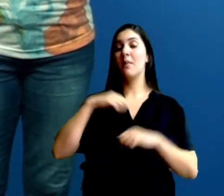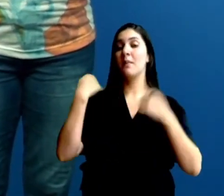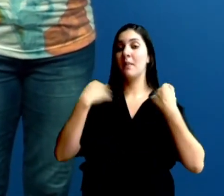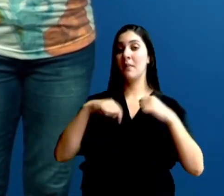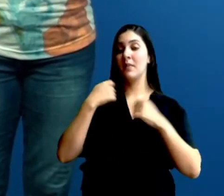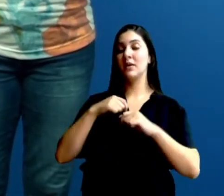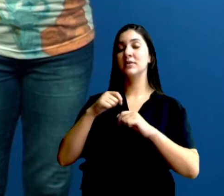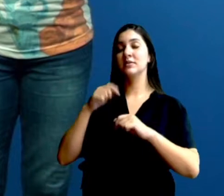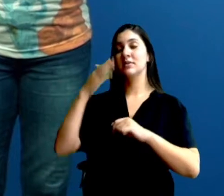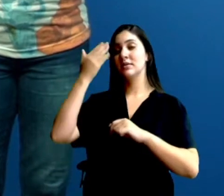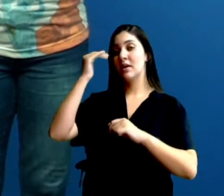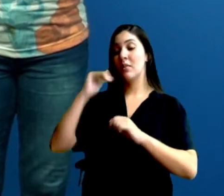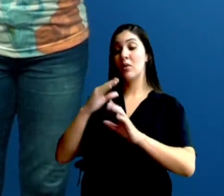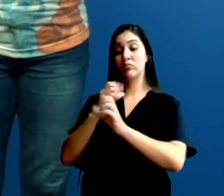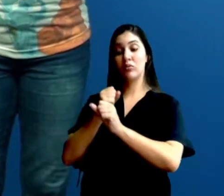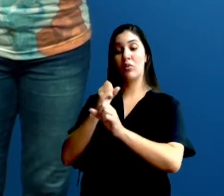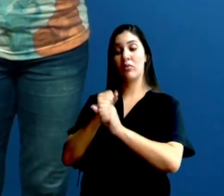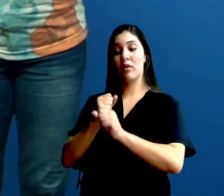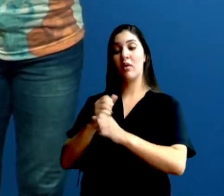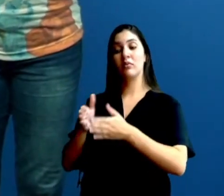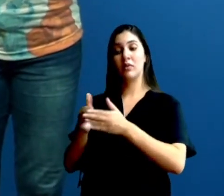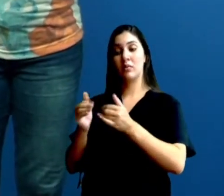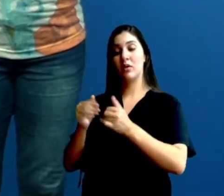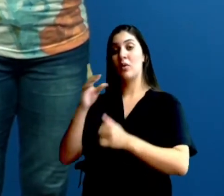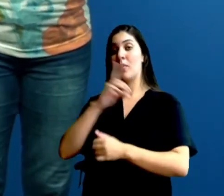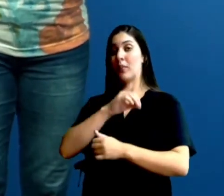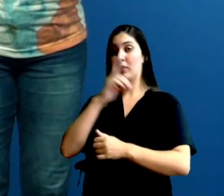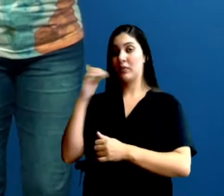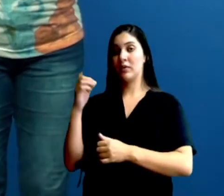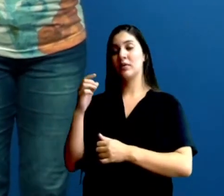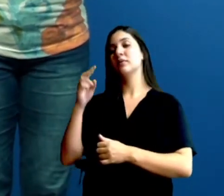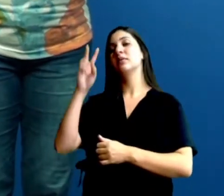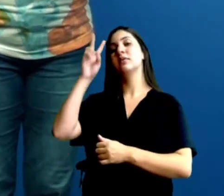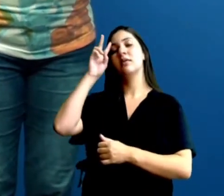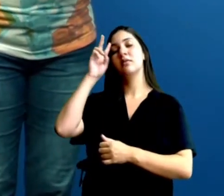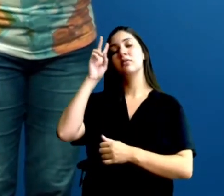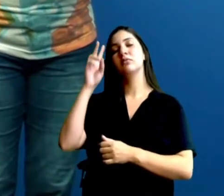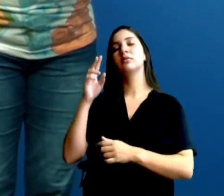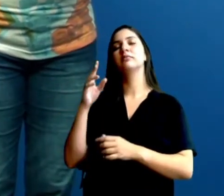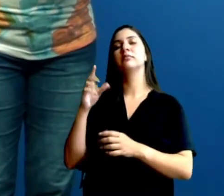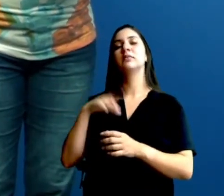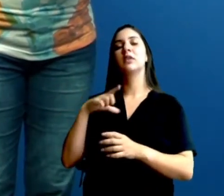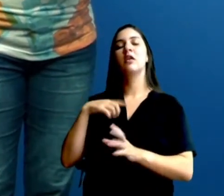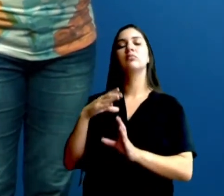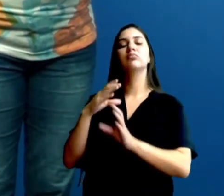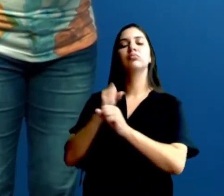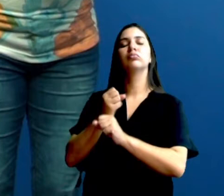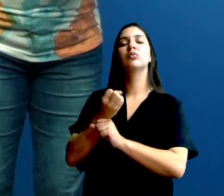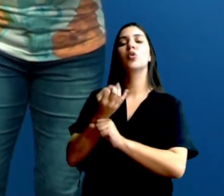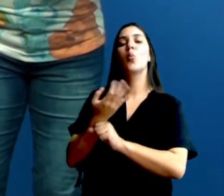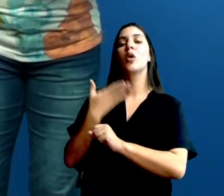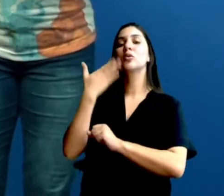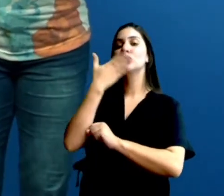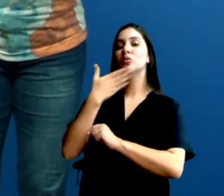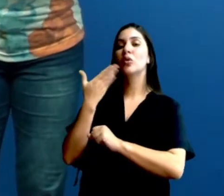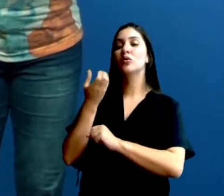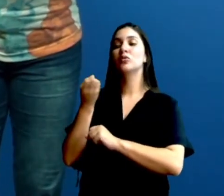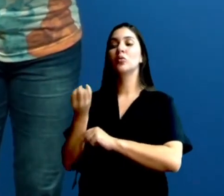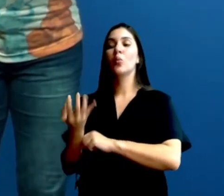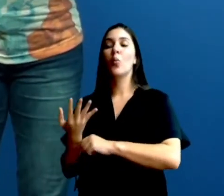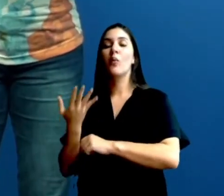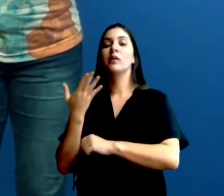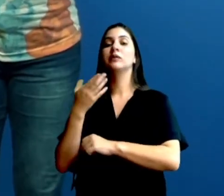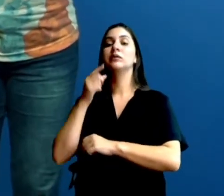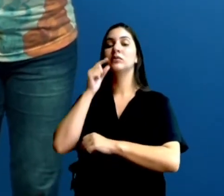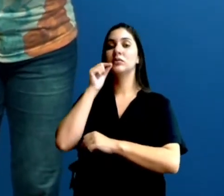tabela com o total de encomenda por dia. Então, na segunda-feira teve um total de encomendas de doces e um